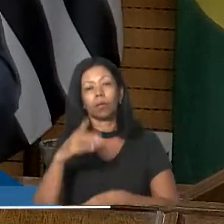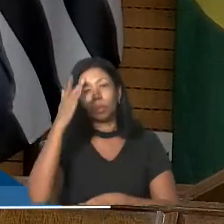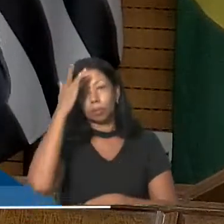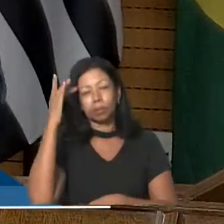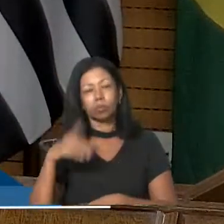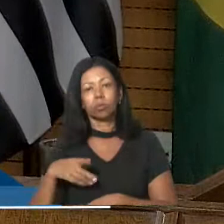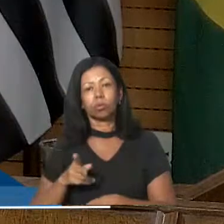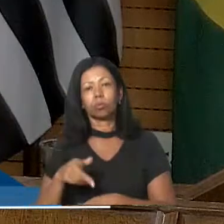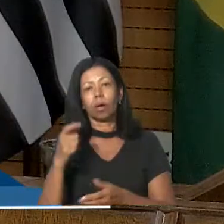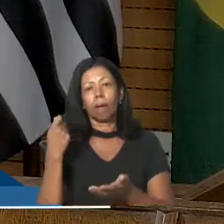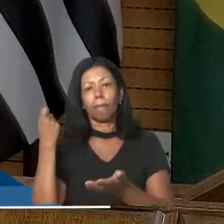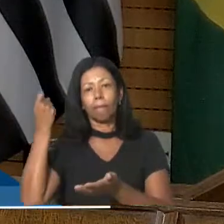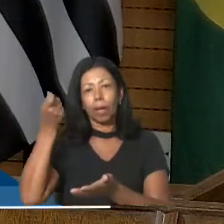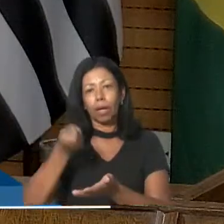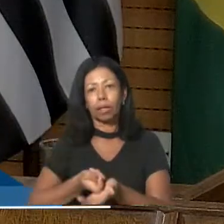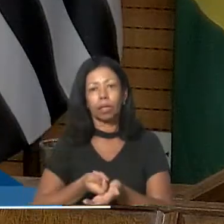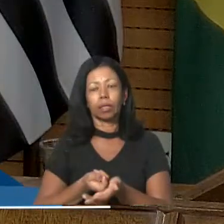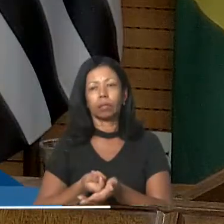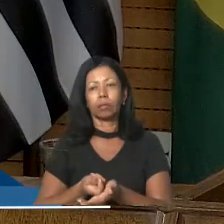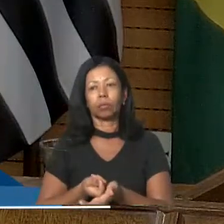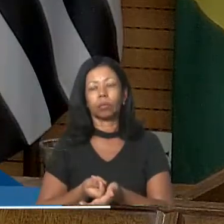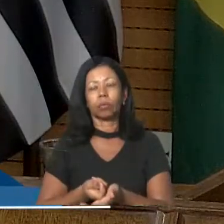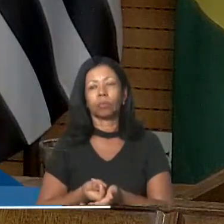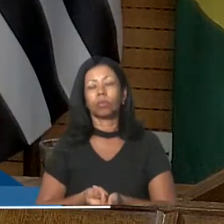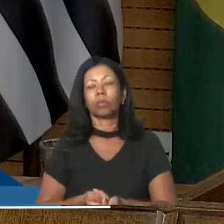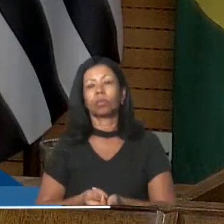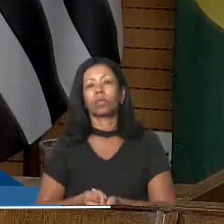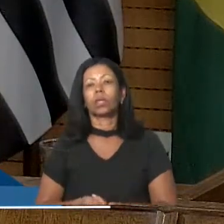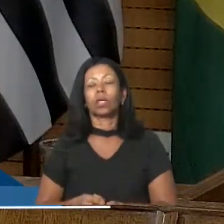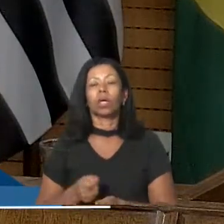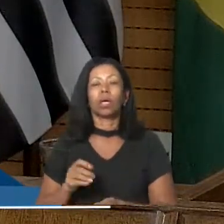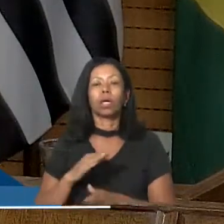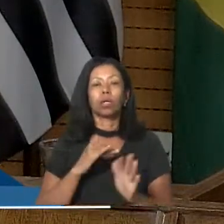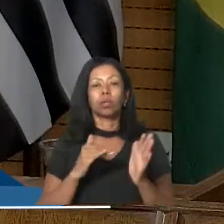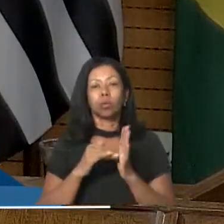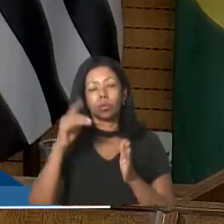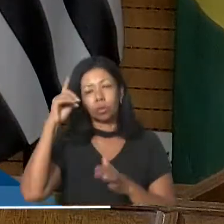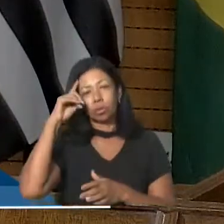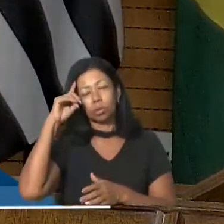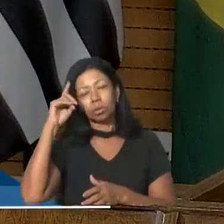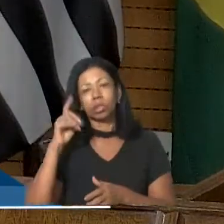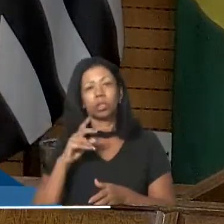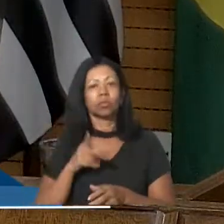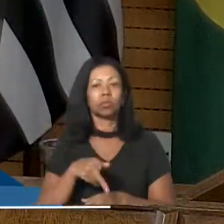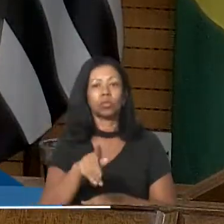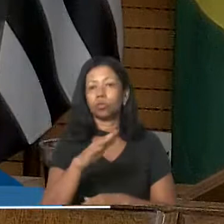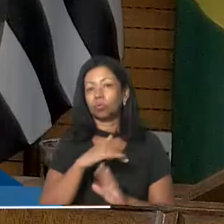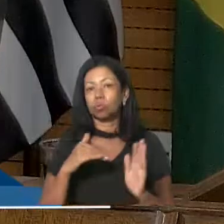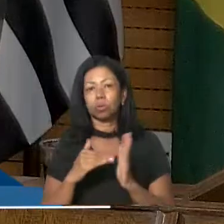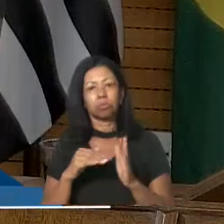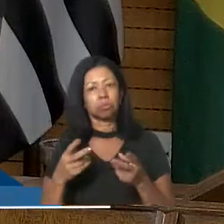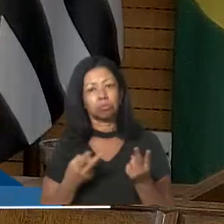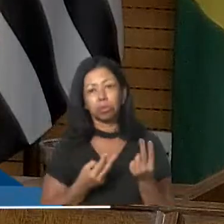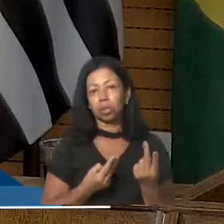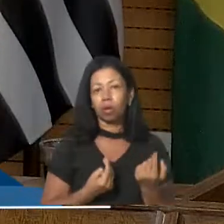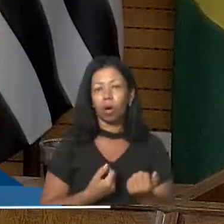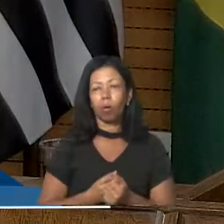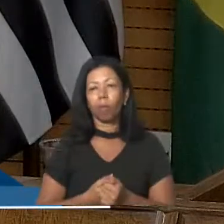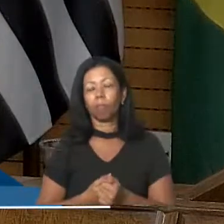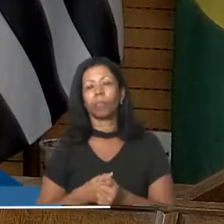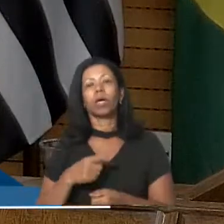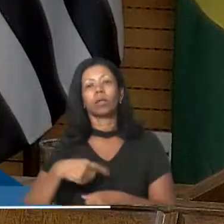pagando, fazendo um contrato de gaveta? E aí você, todos os dias, você fica enxugando gelo. Daqui a pouco, essa questão que nós iremos